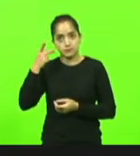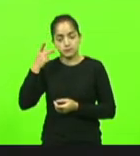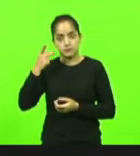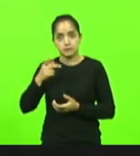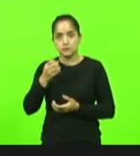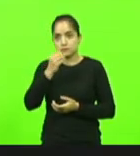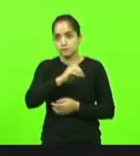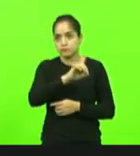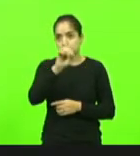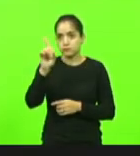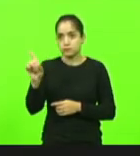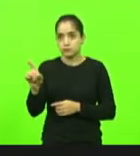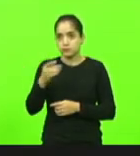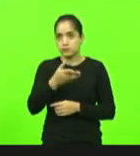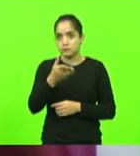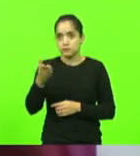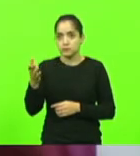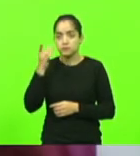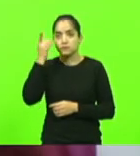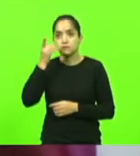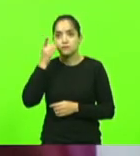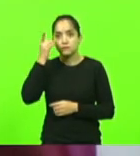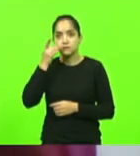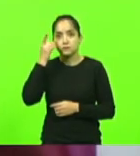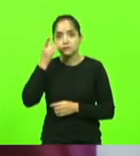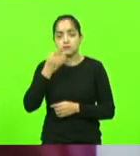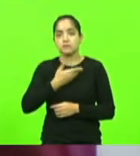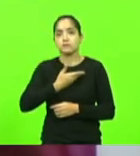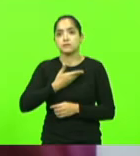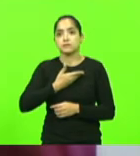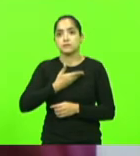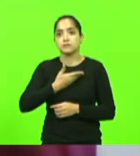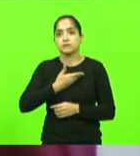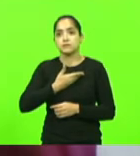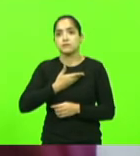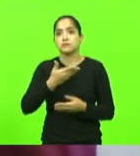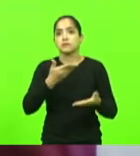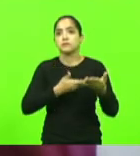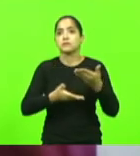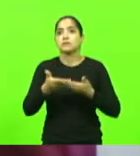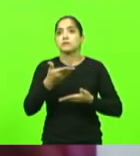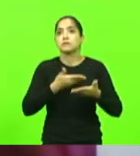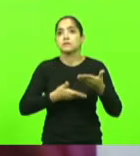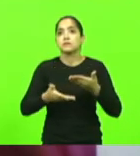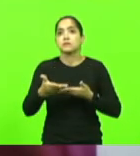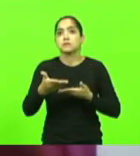Bom dia primeiro aos meus amigos, às minhas amigas. Quero compartilhar